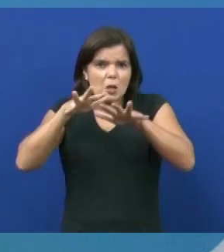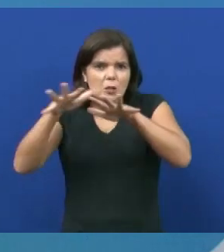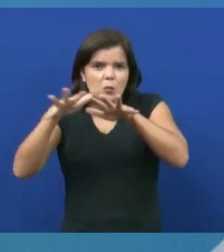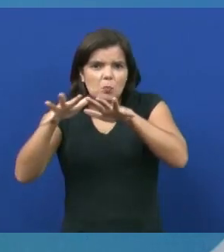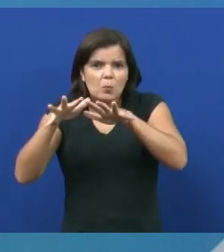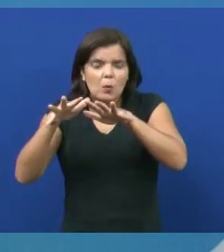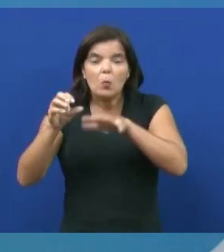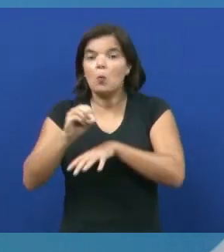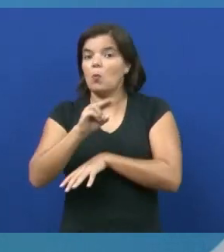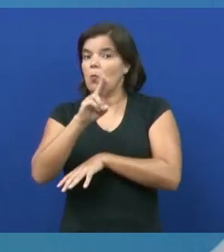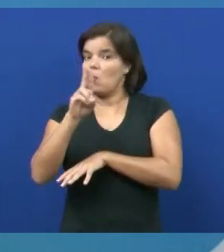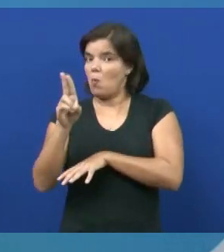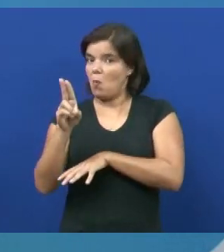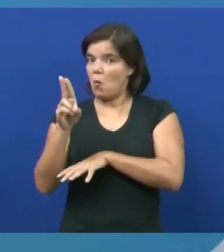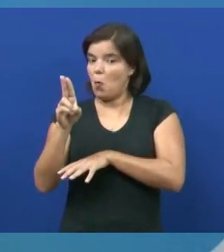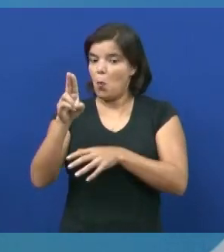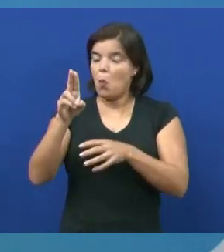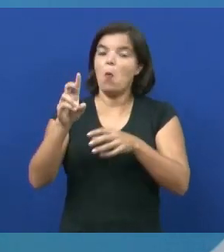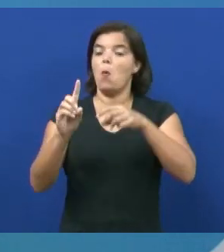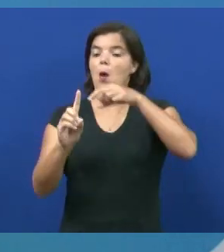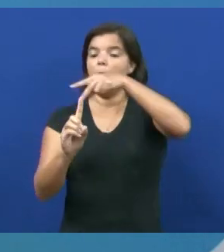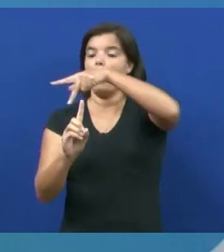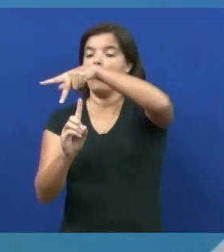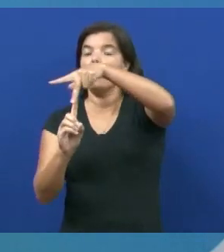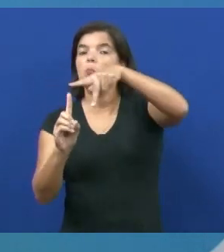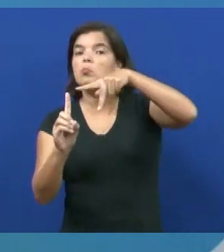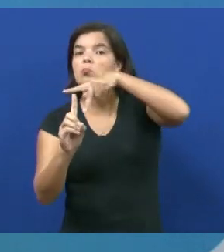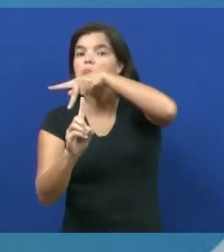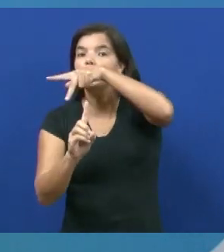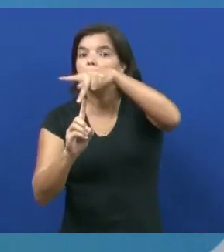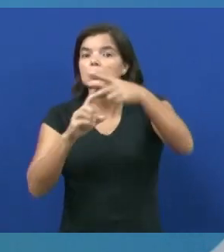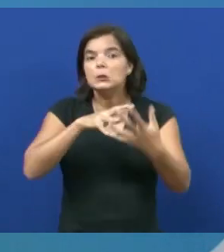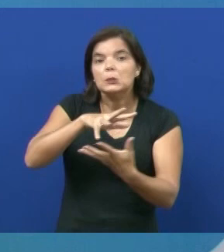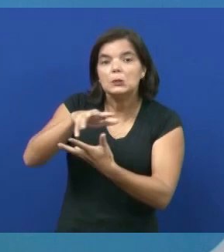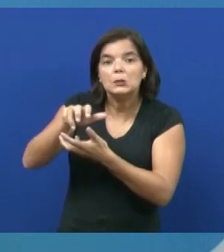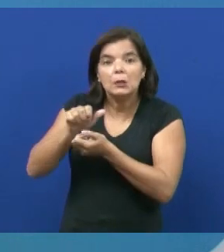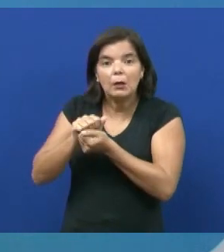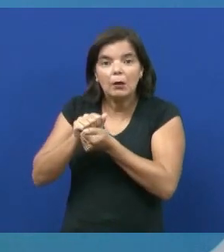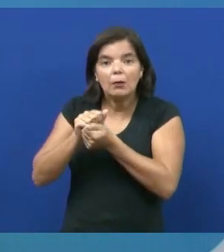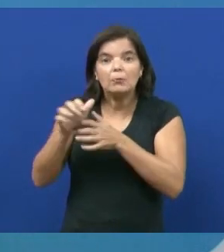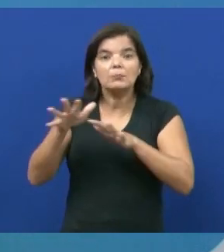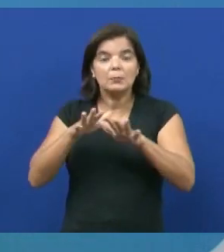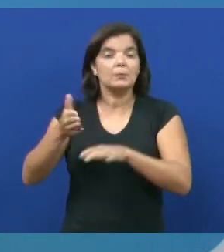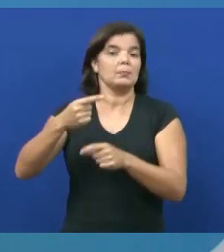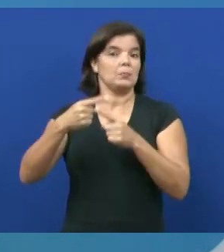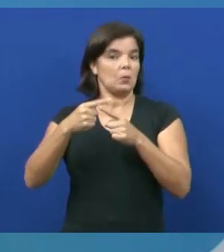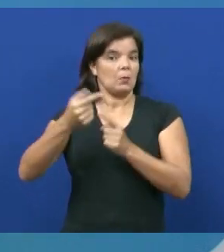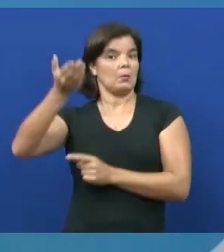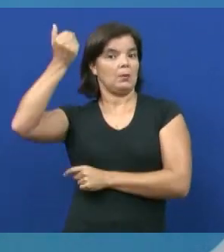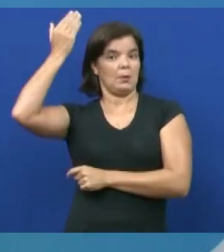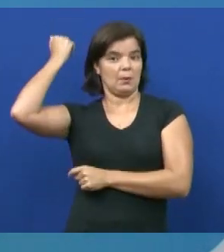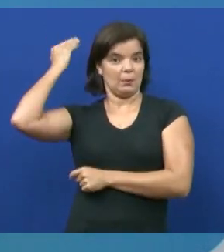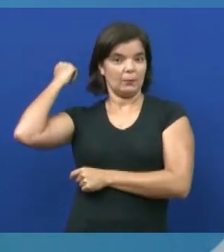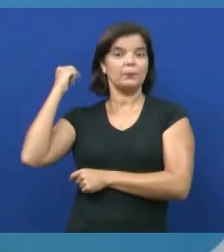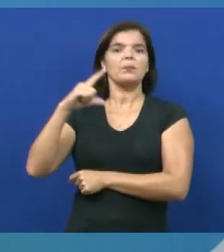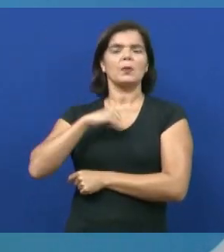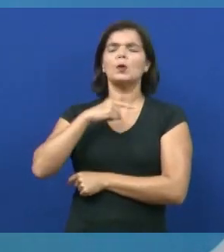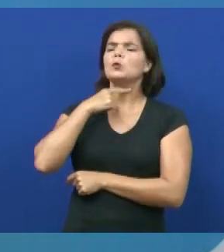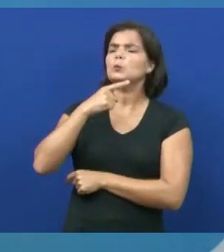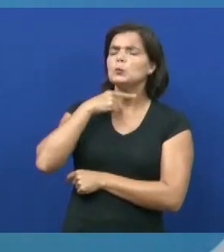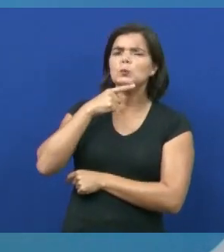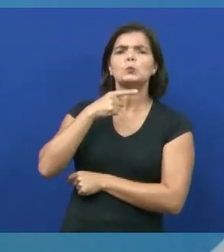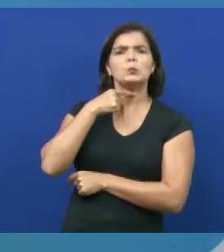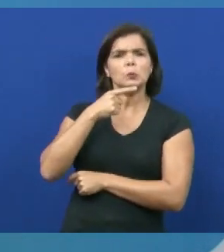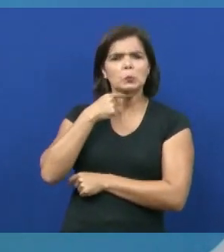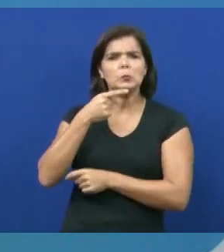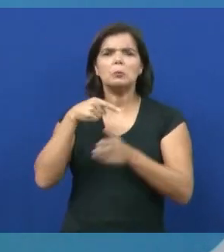move ou é o planeta Terra que se move, né? Na antiguidade se tinha essa dúvida,